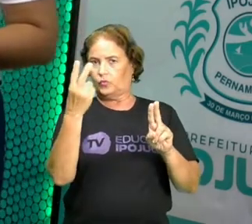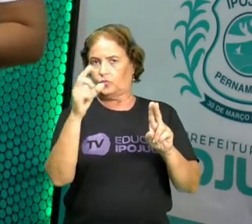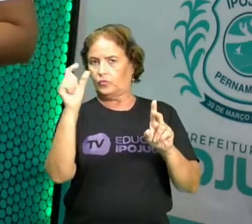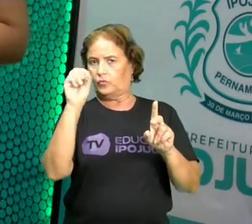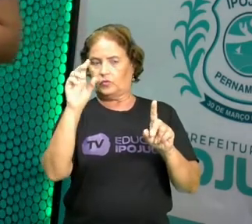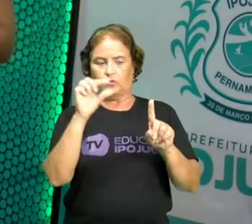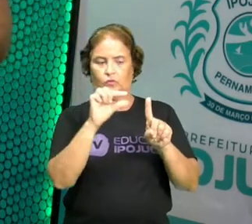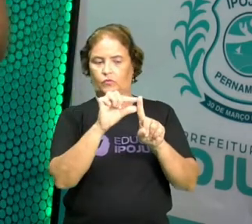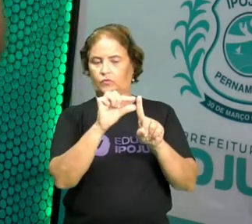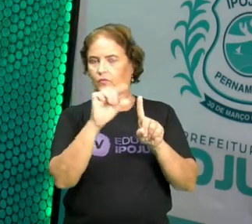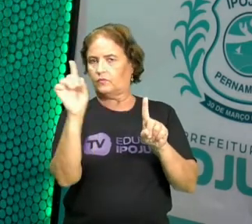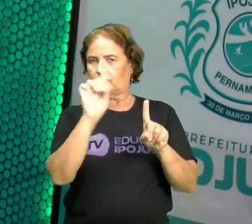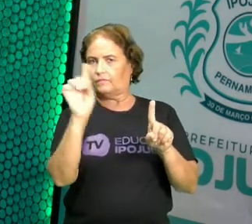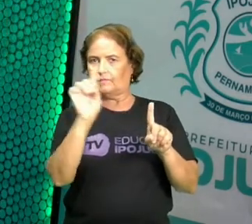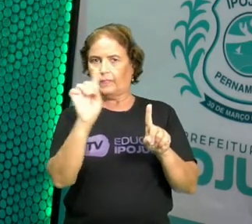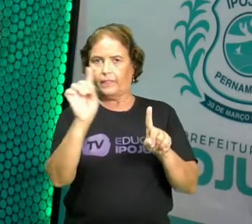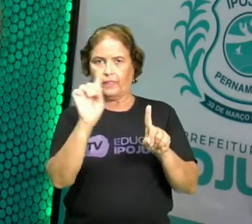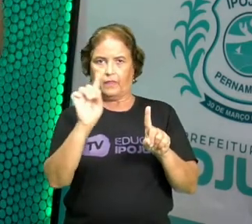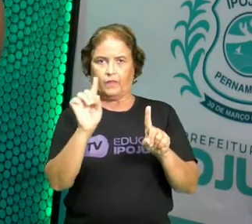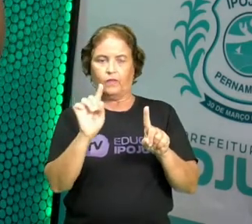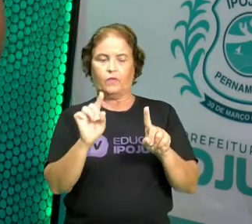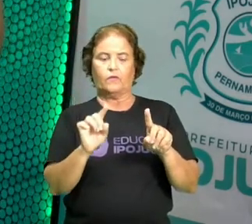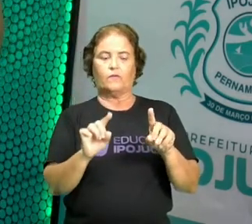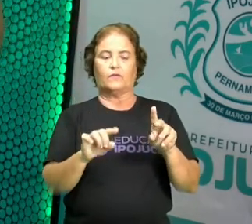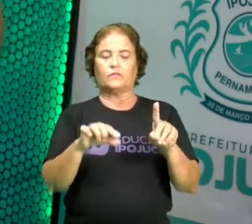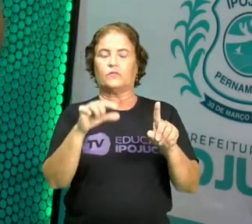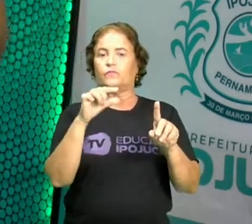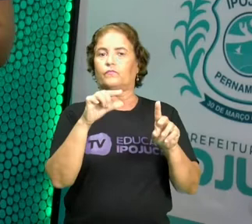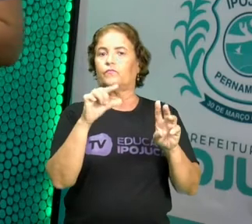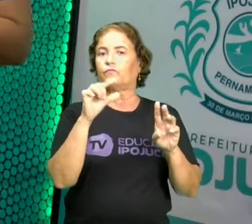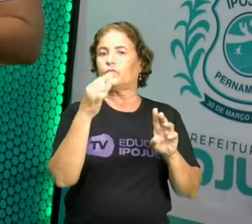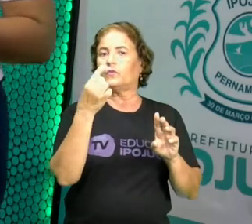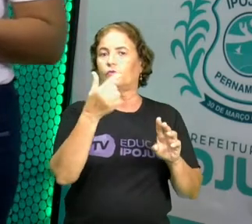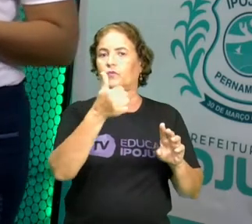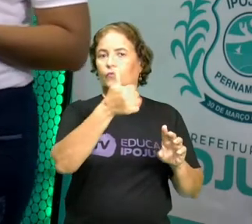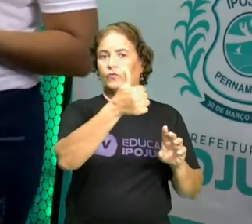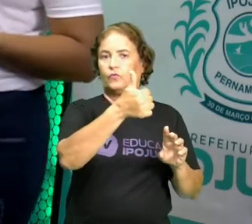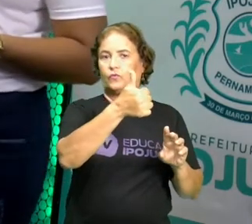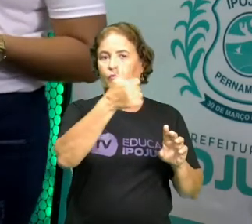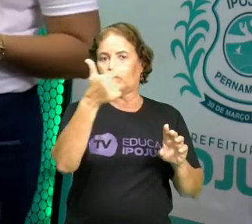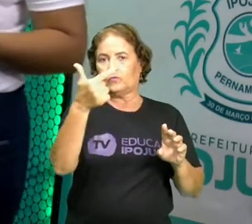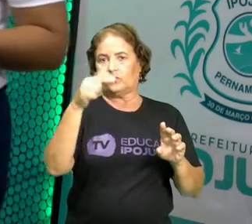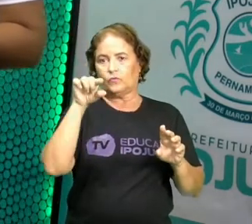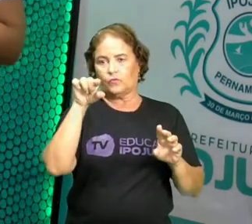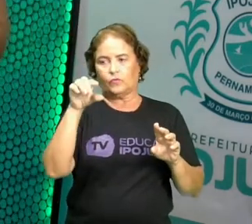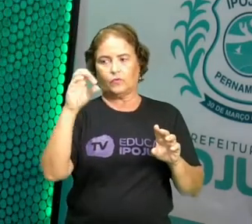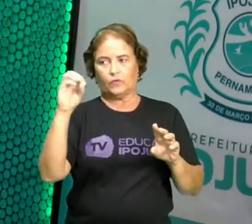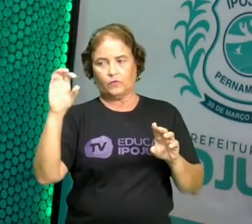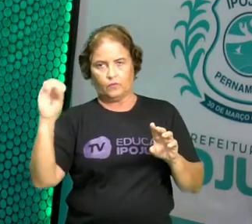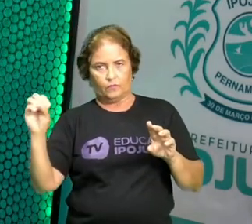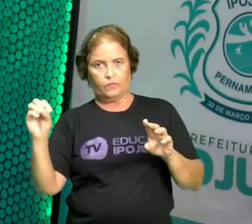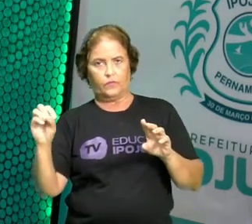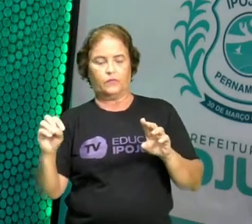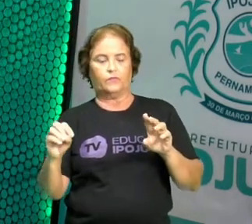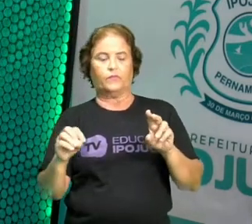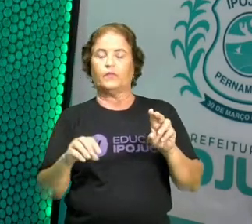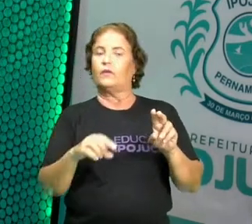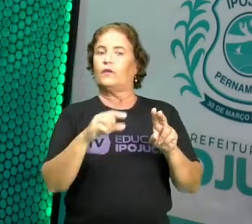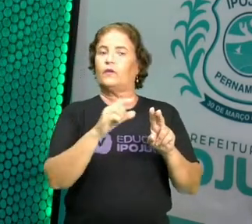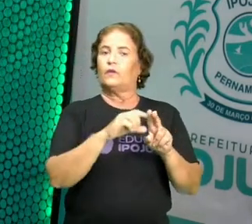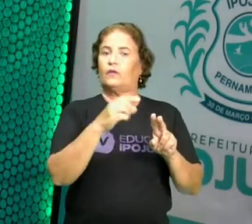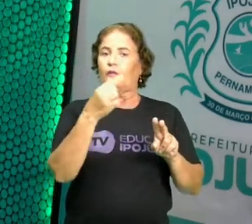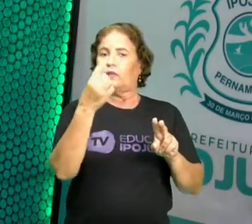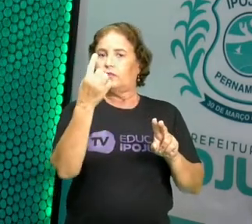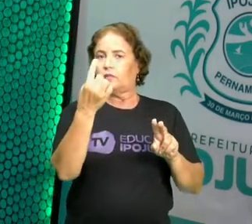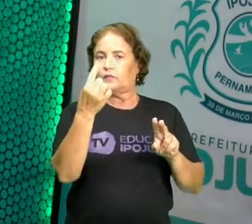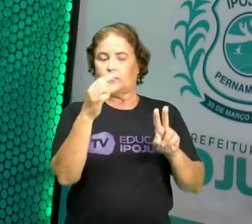unidade. Ele vai representar unidade de milhar, que no caso é 2.000. A dezena, que é uma